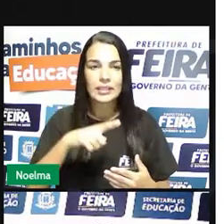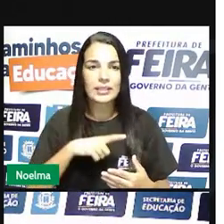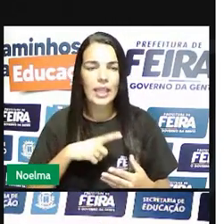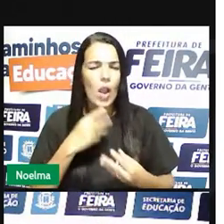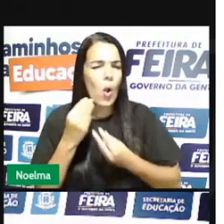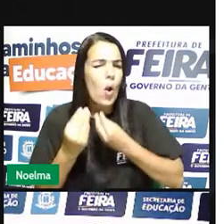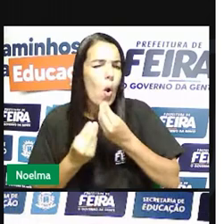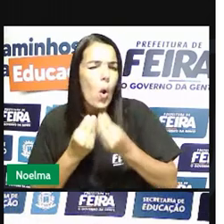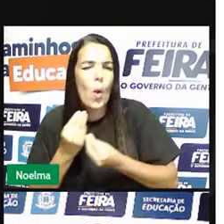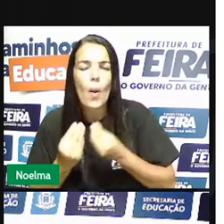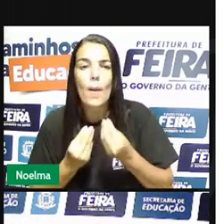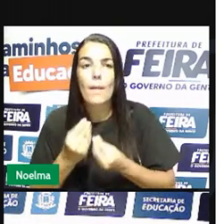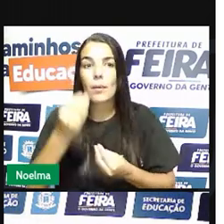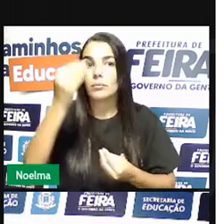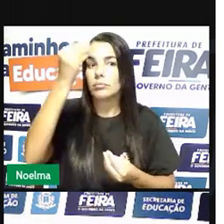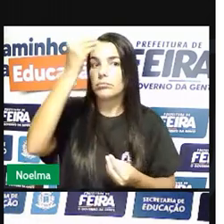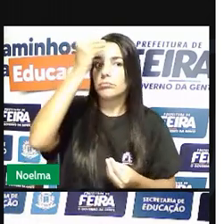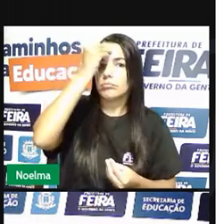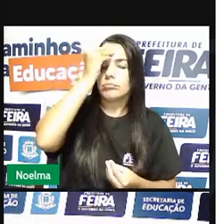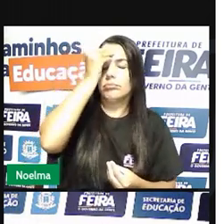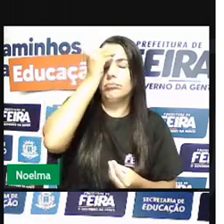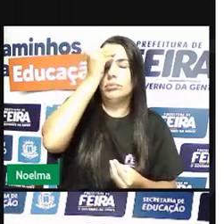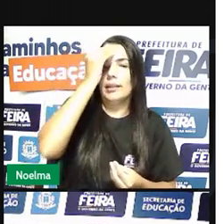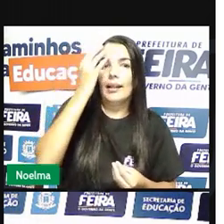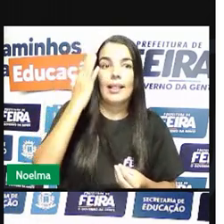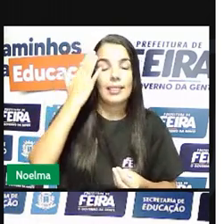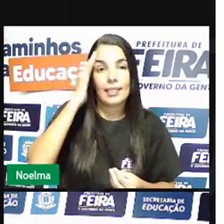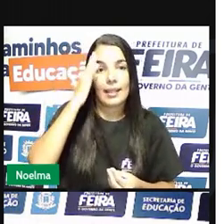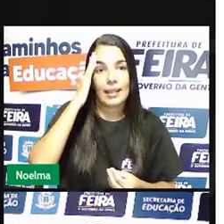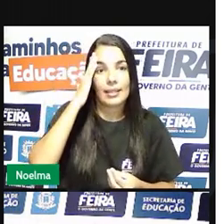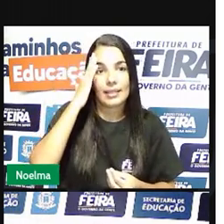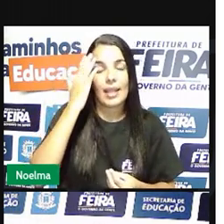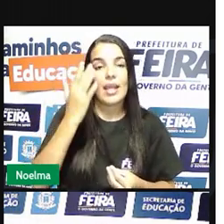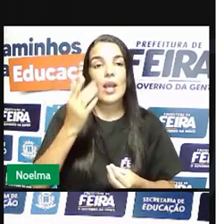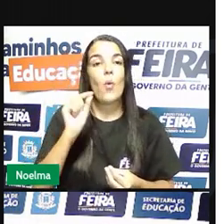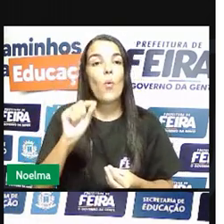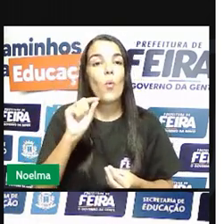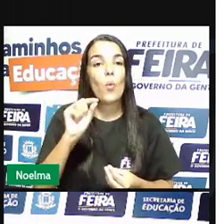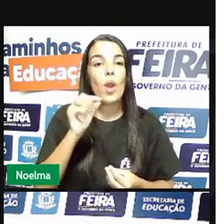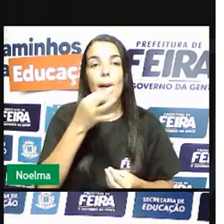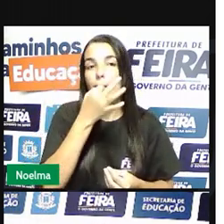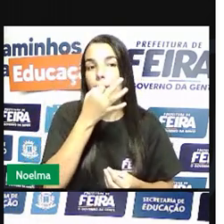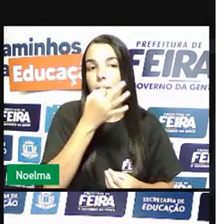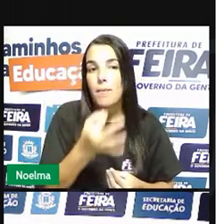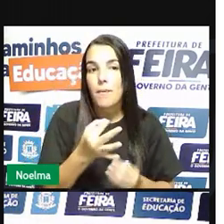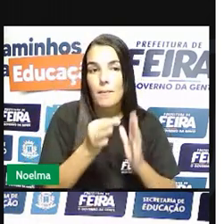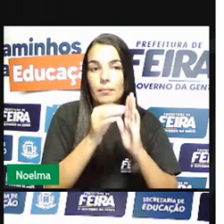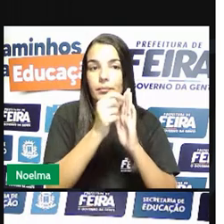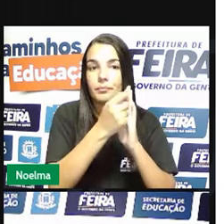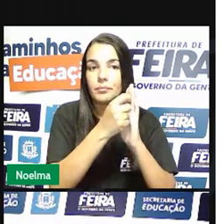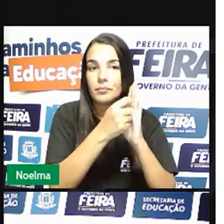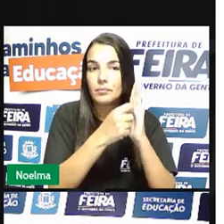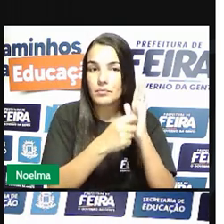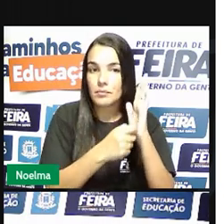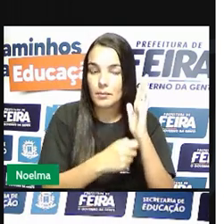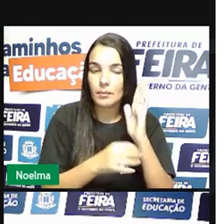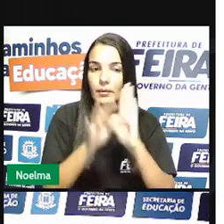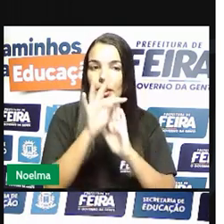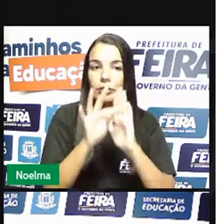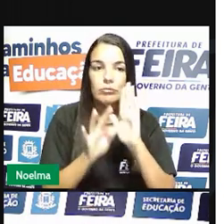né? Do que é uma dissertação, tá? Lá ele vai aprofundar mais, porque vai falar sobre